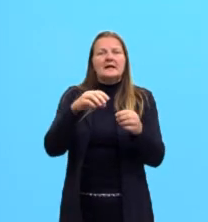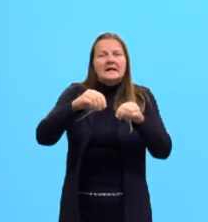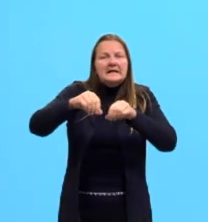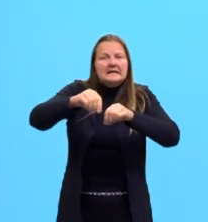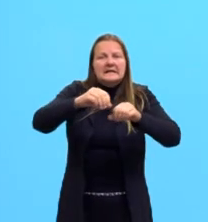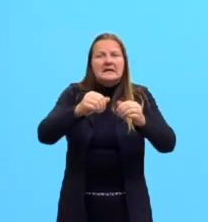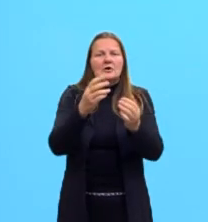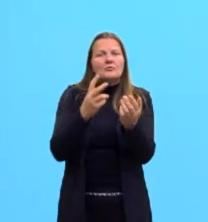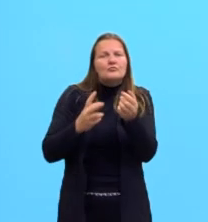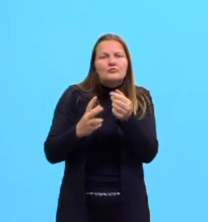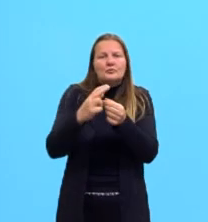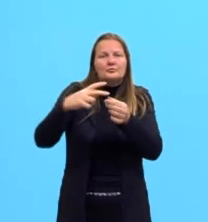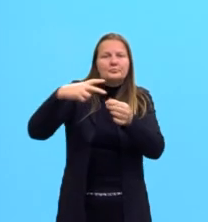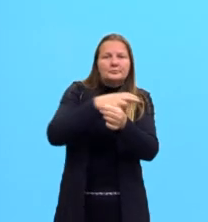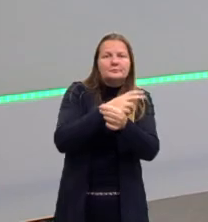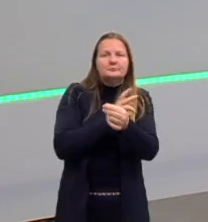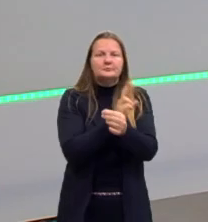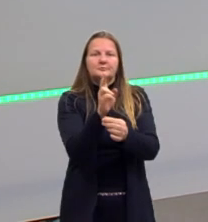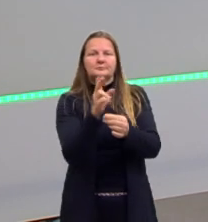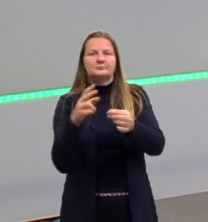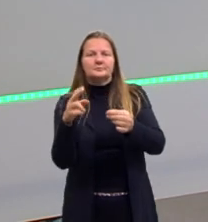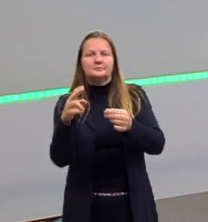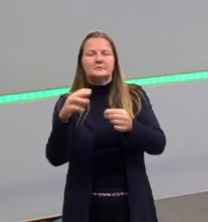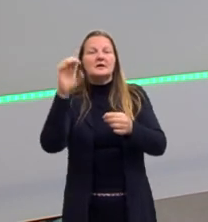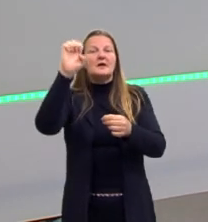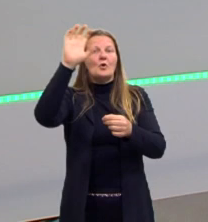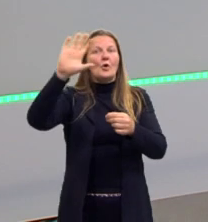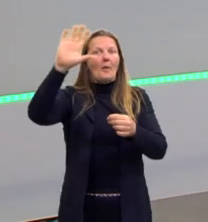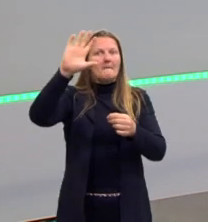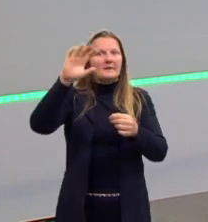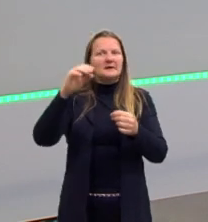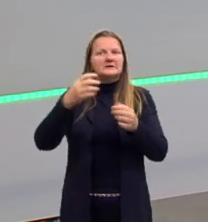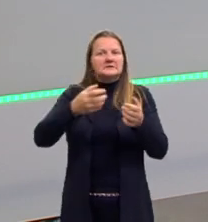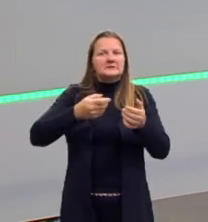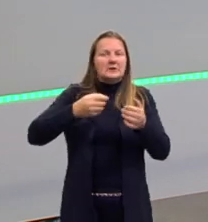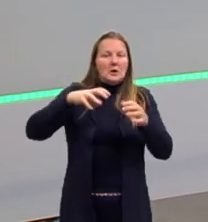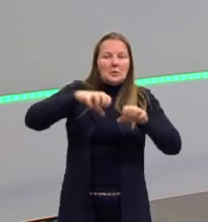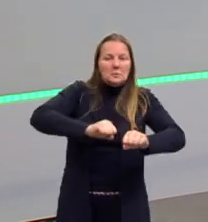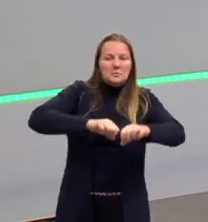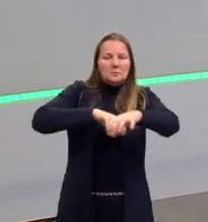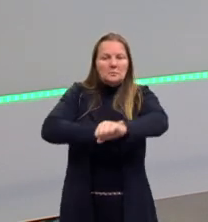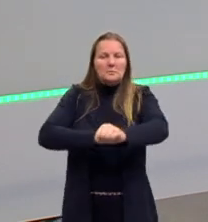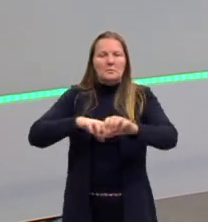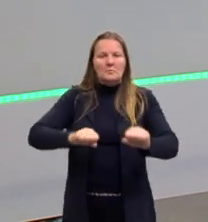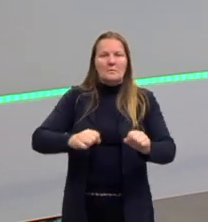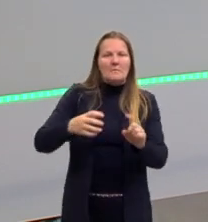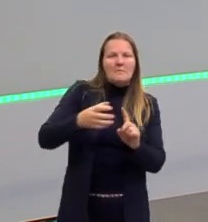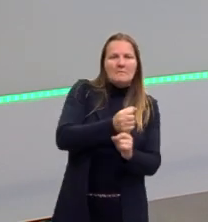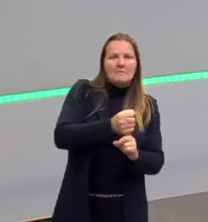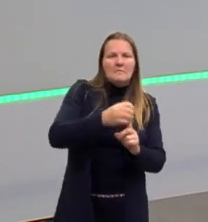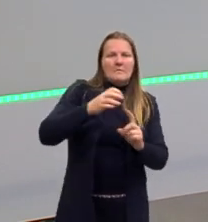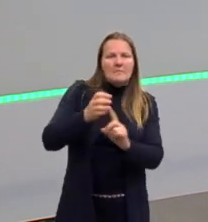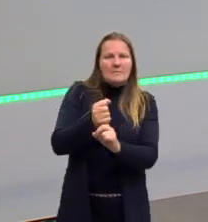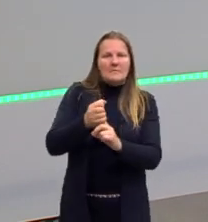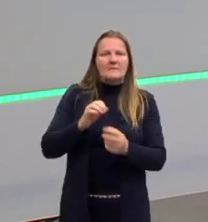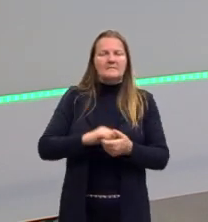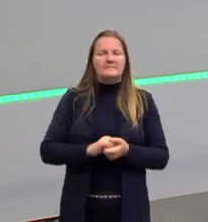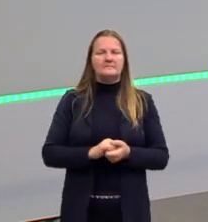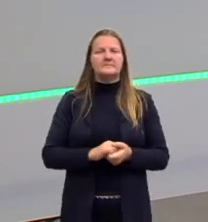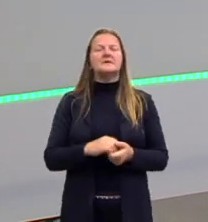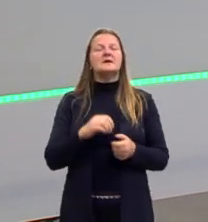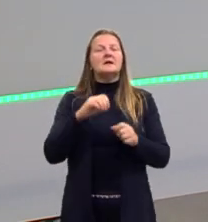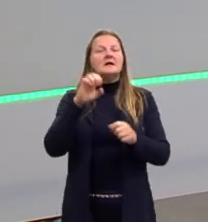recortado conforme e os países na europeus foram adquirindo né Azul foram colocando-o em relação a isso